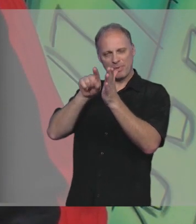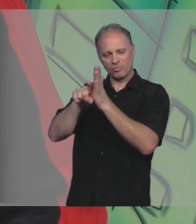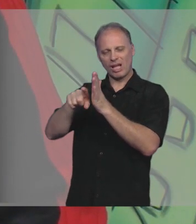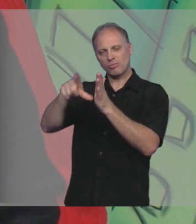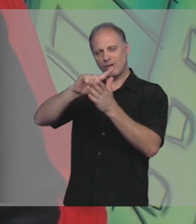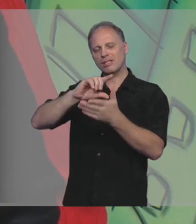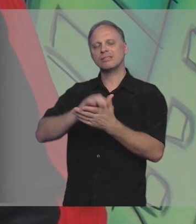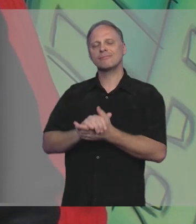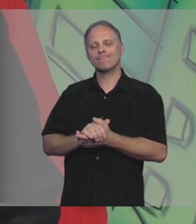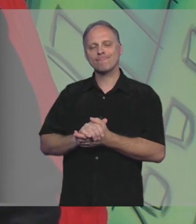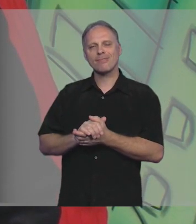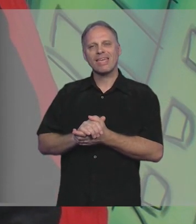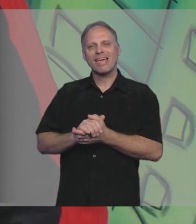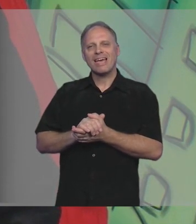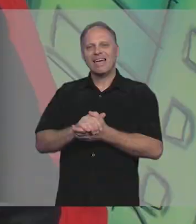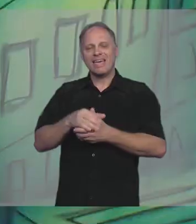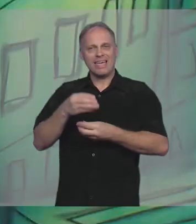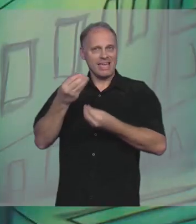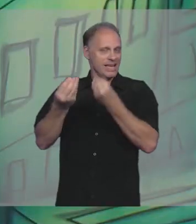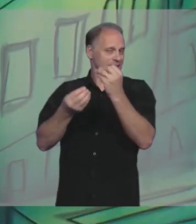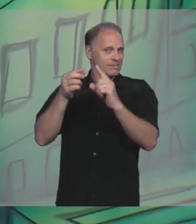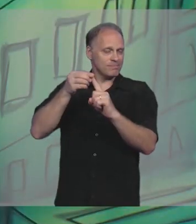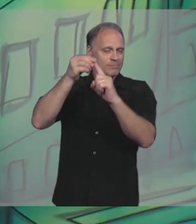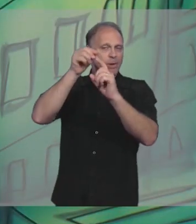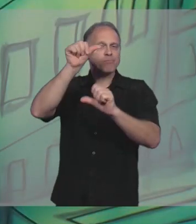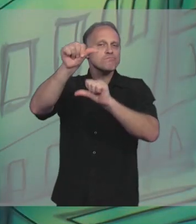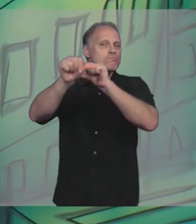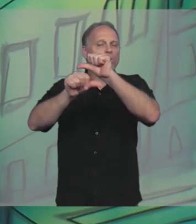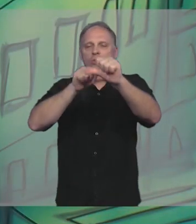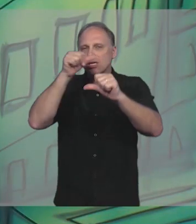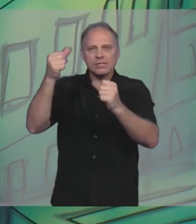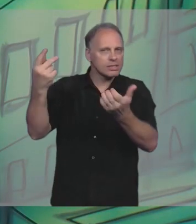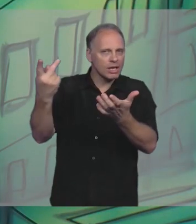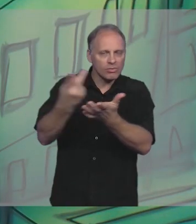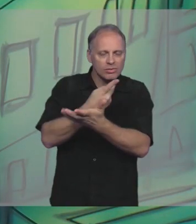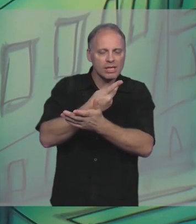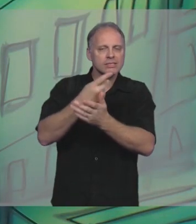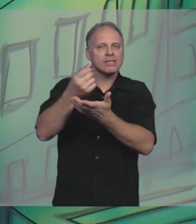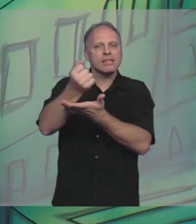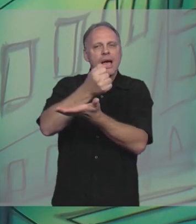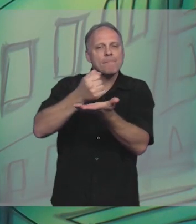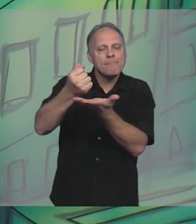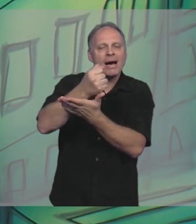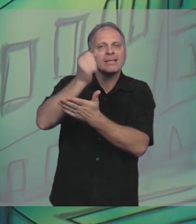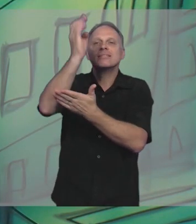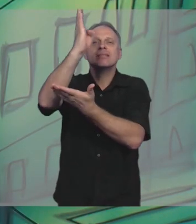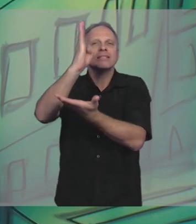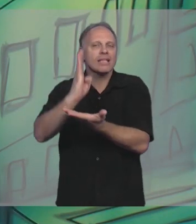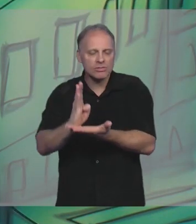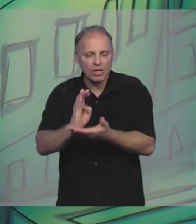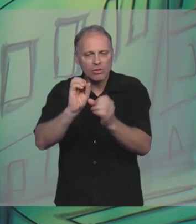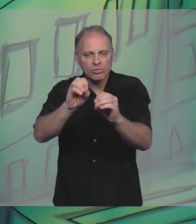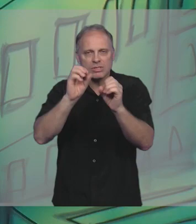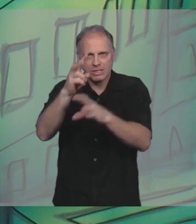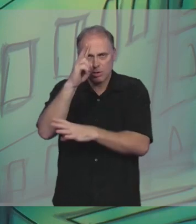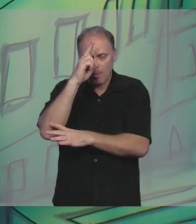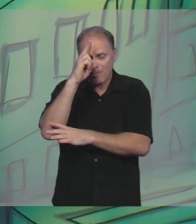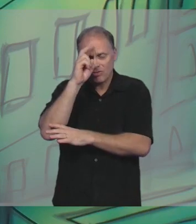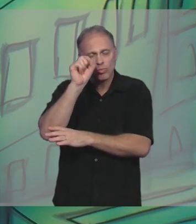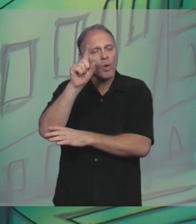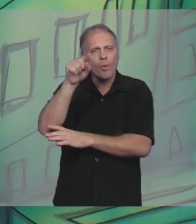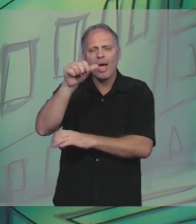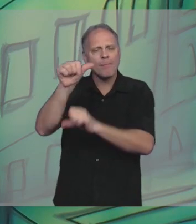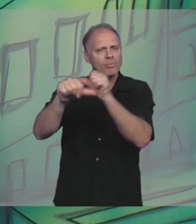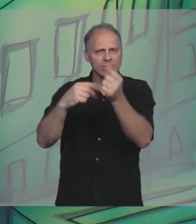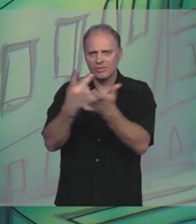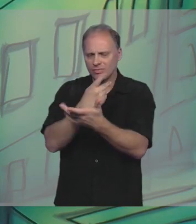anterior, sobre as principais transformações, né, da Base Nacional no ensino médio. Quais são elas,